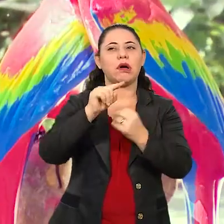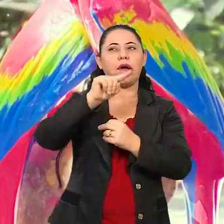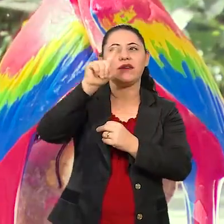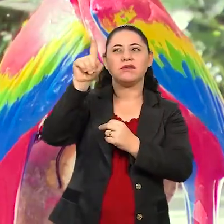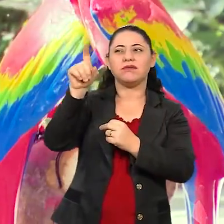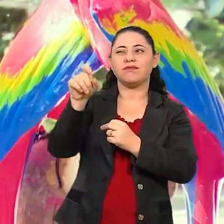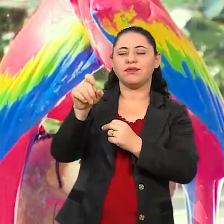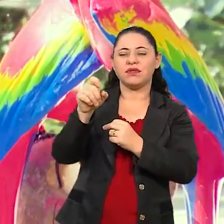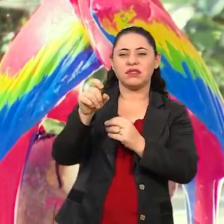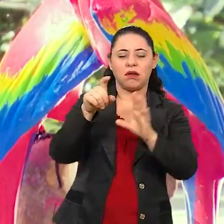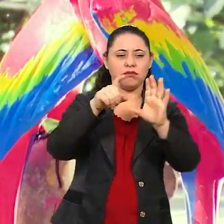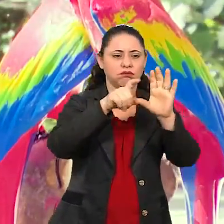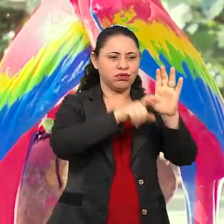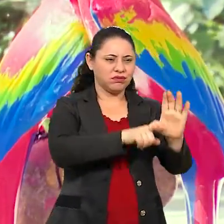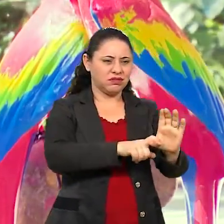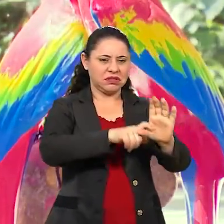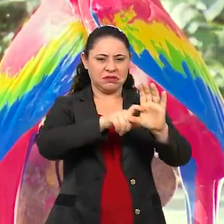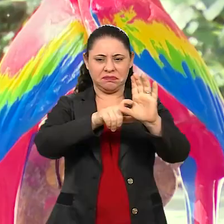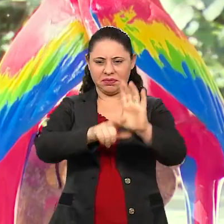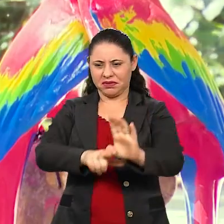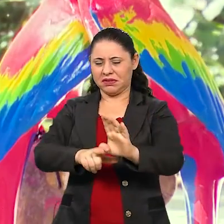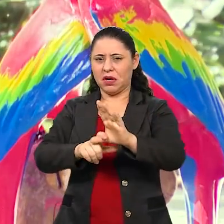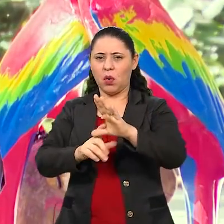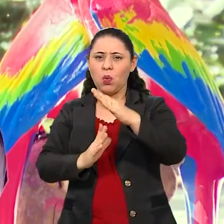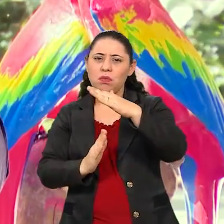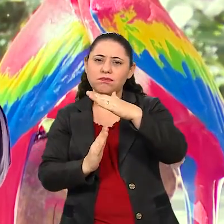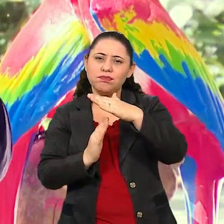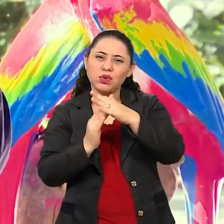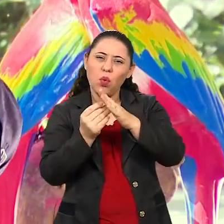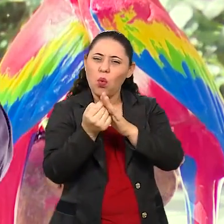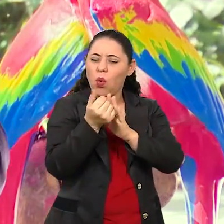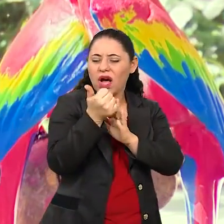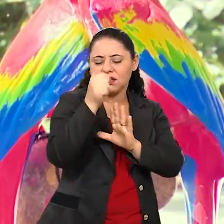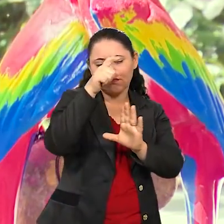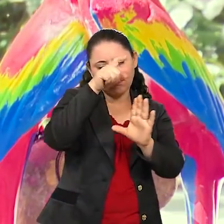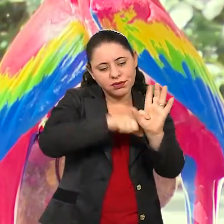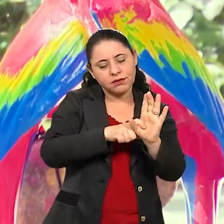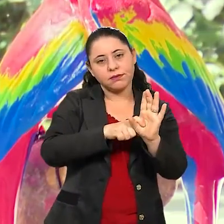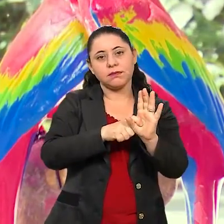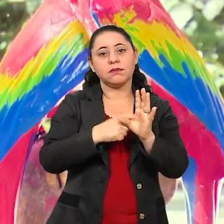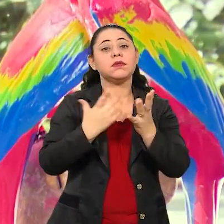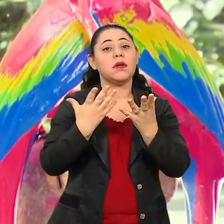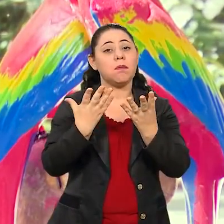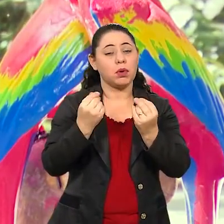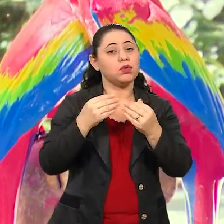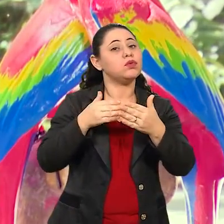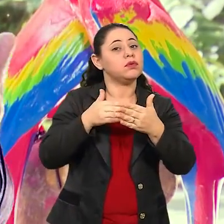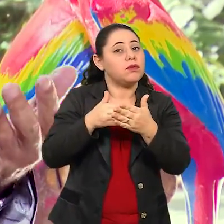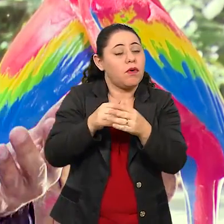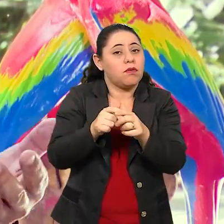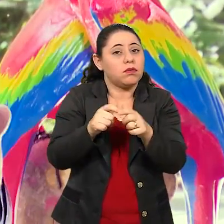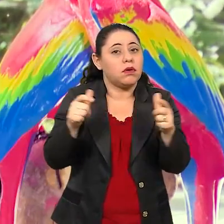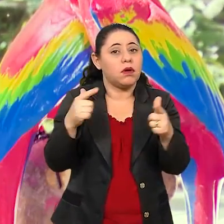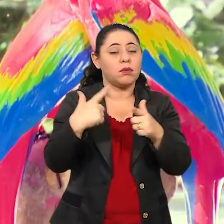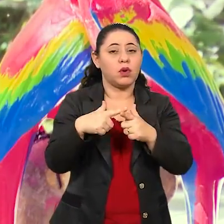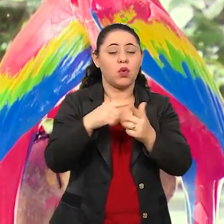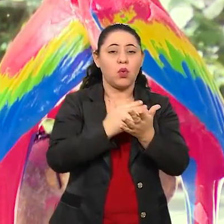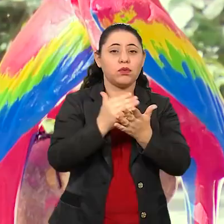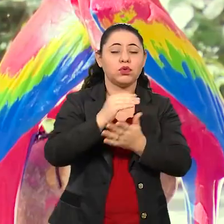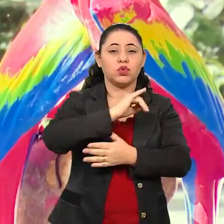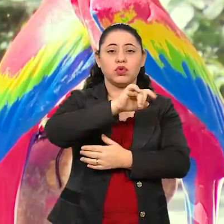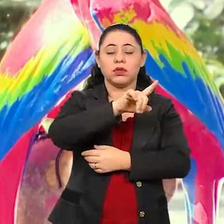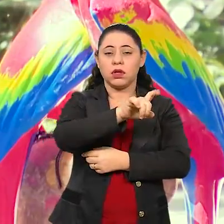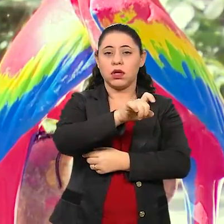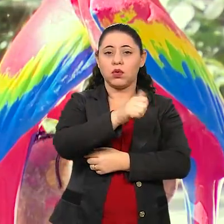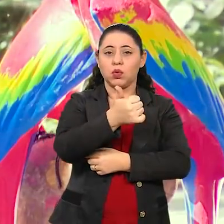questões de endividamento quase no limite do individamento e com grande desafio porque nós